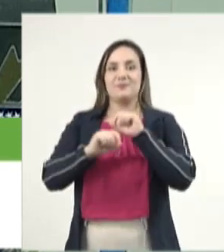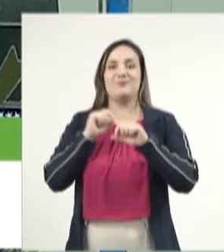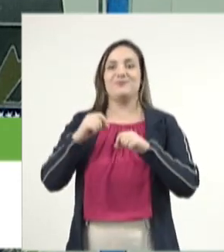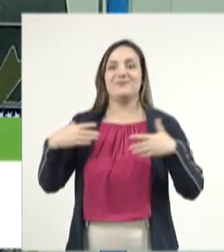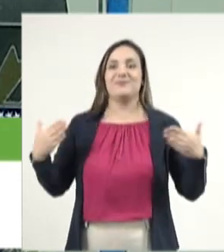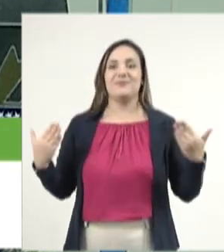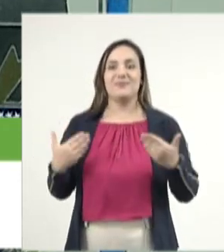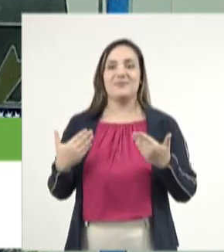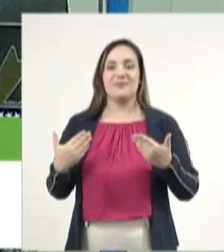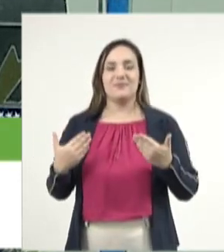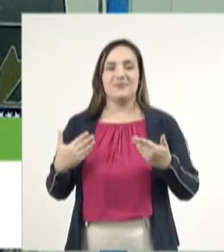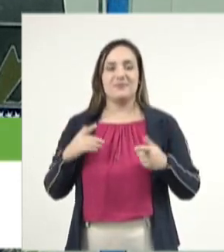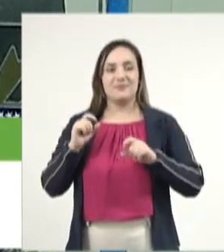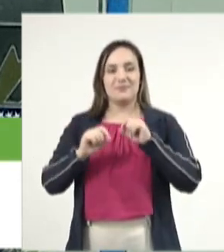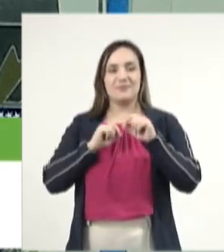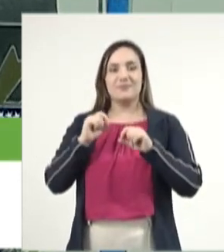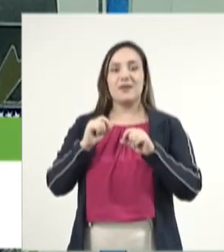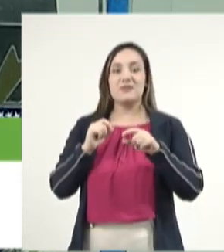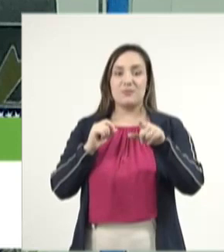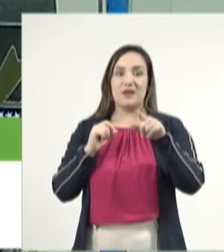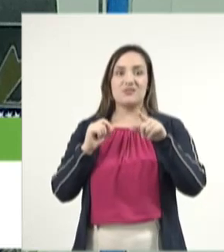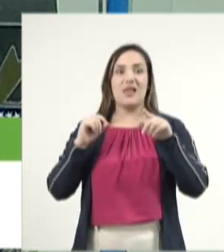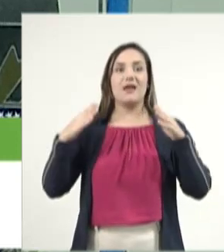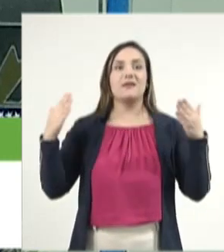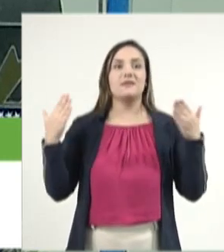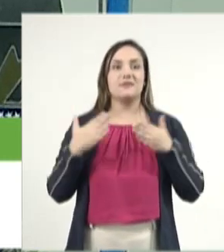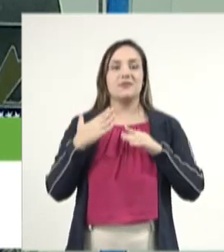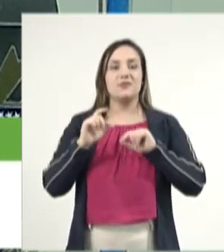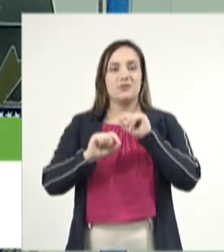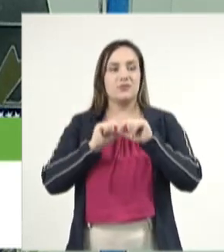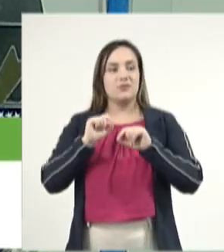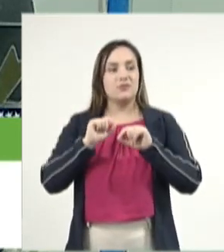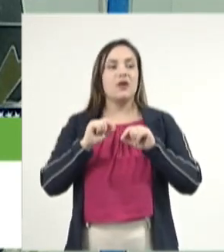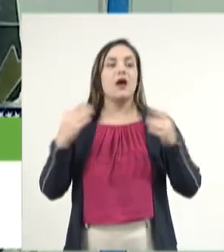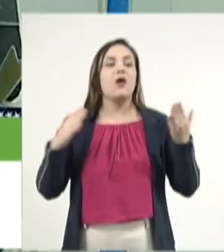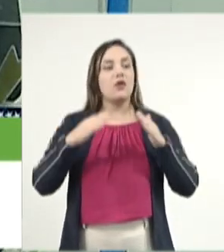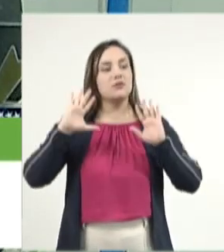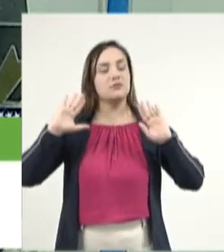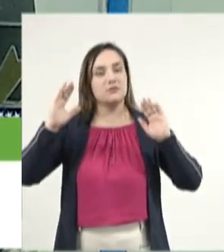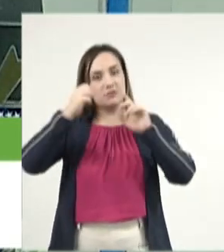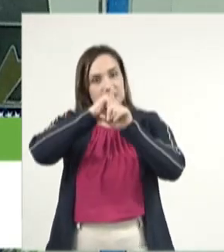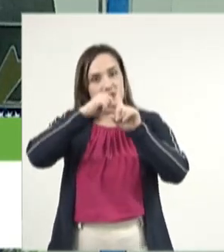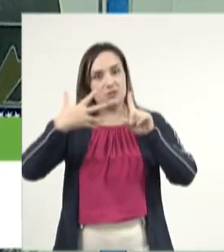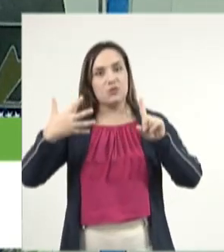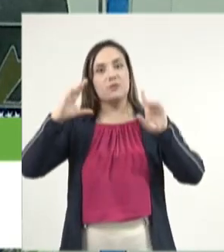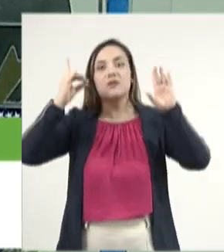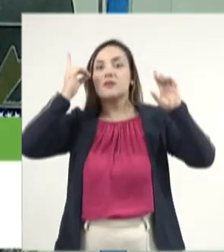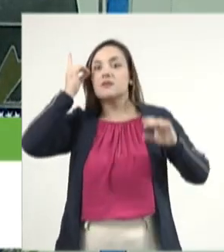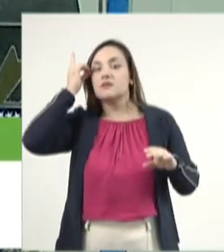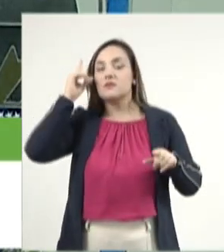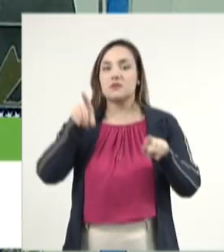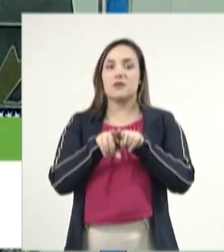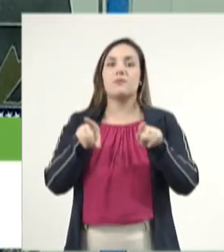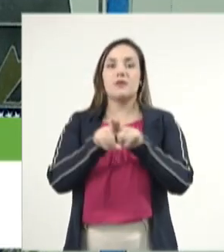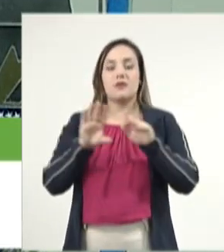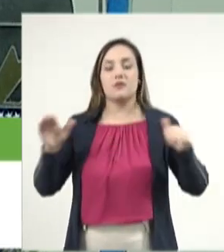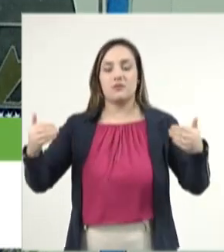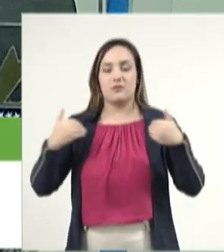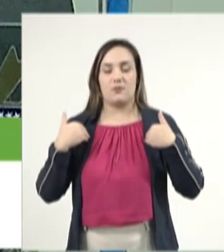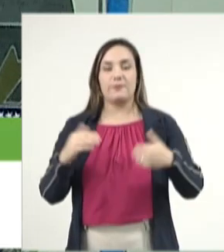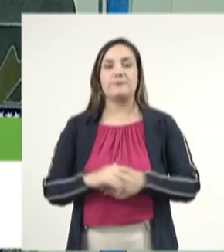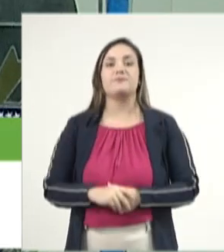deficiência mental severa ou profunda, síndrome de Down e agora também os autistas incluídos nesse rol. E uma